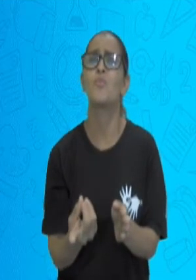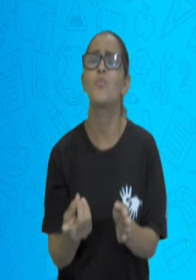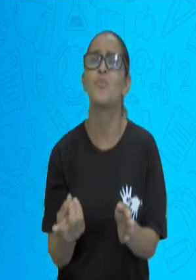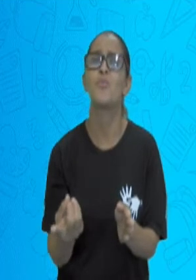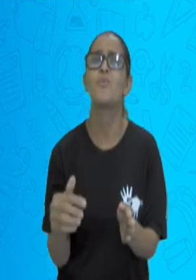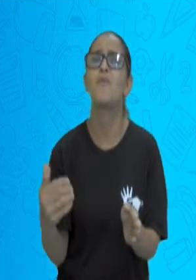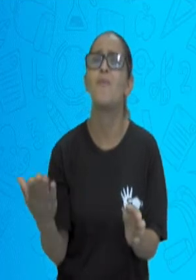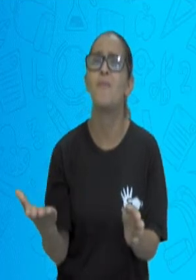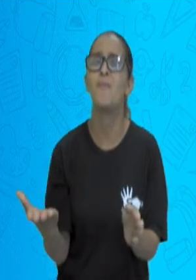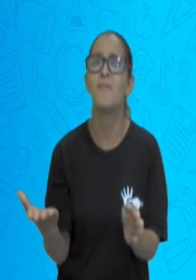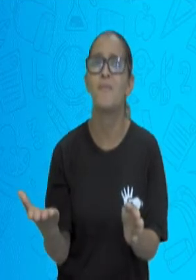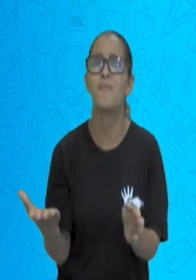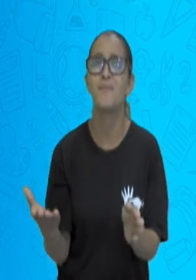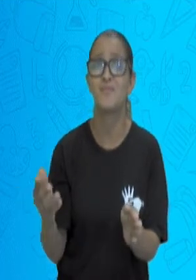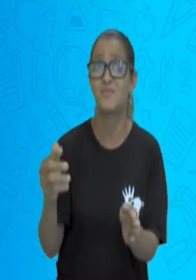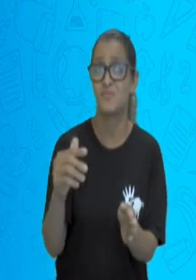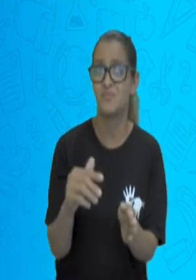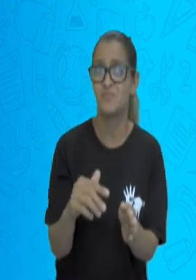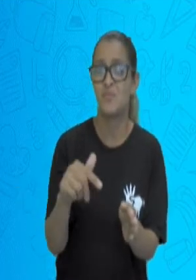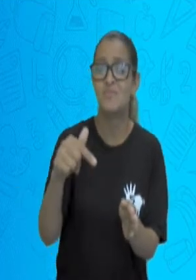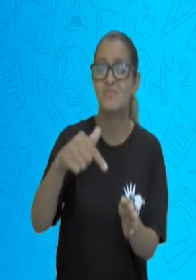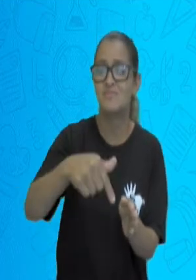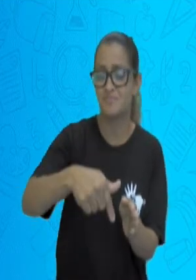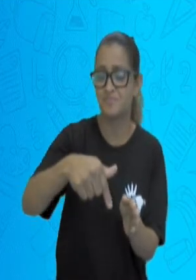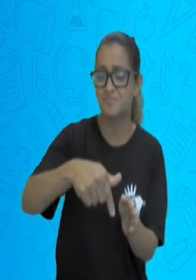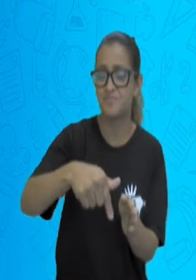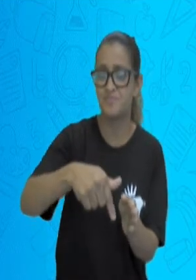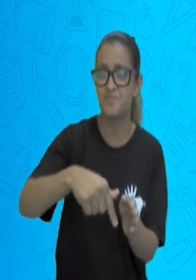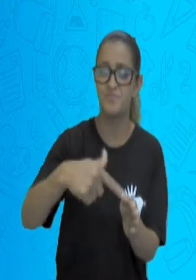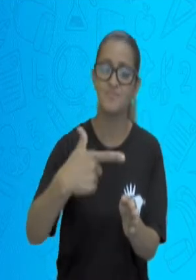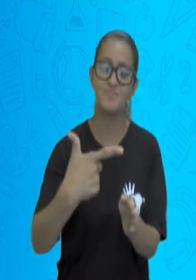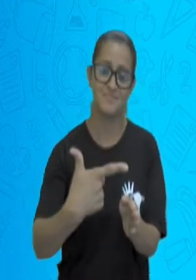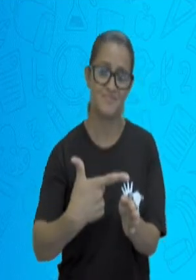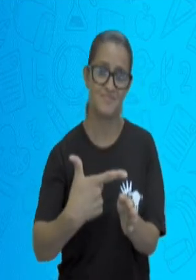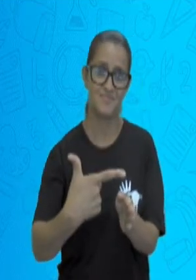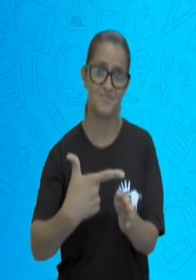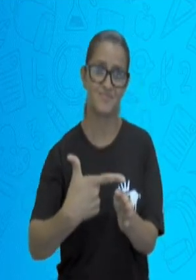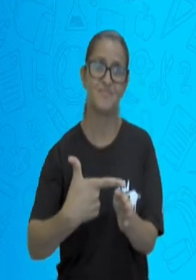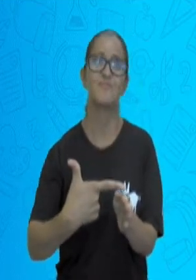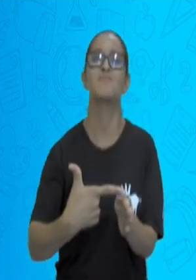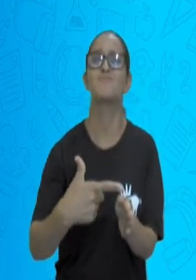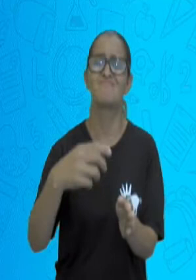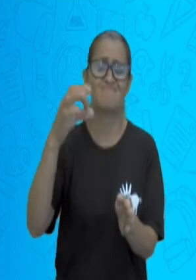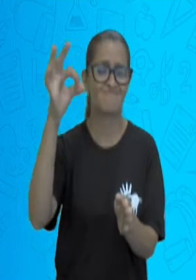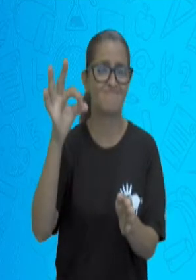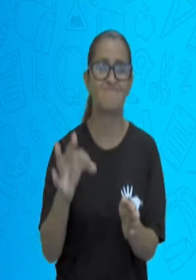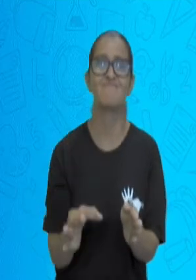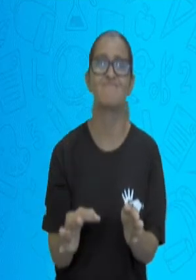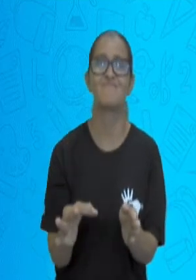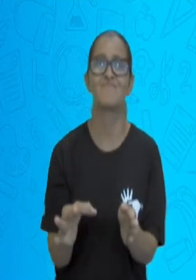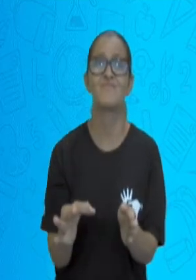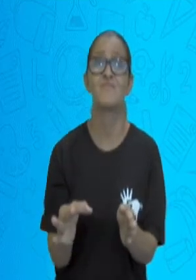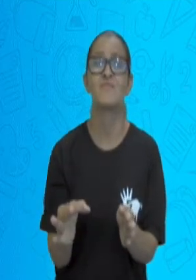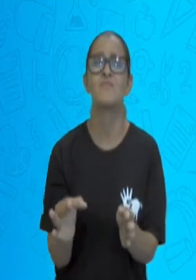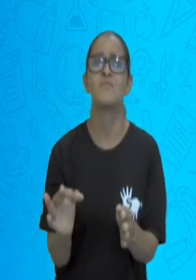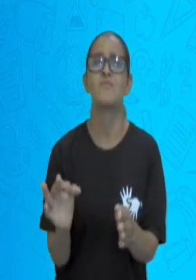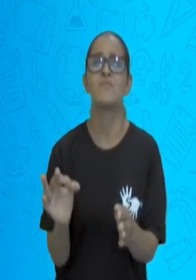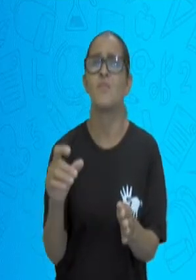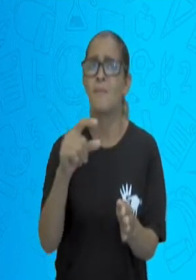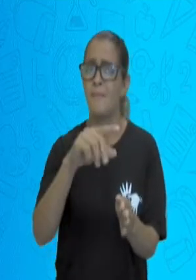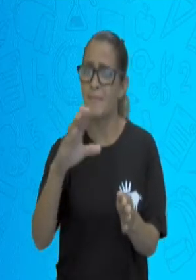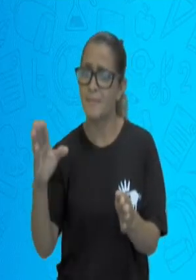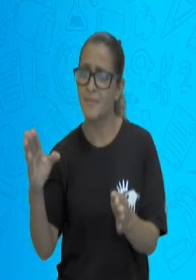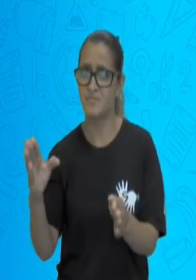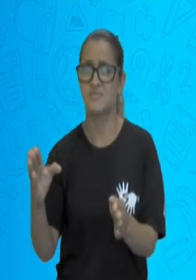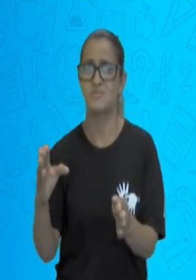O número que vem depois do 71 é o 72. Agora o